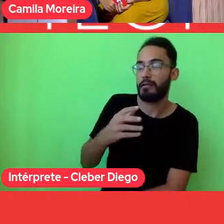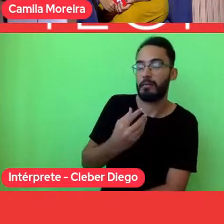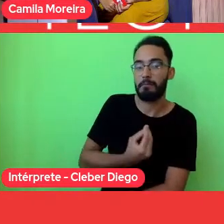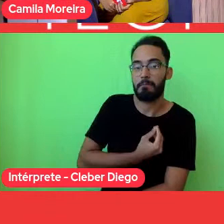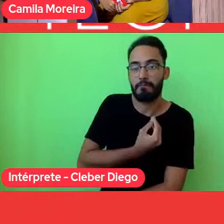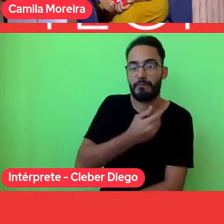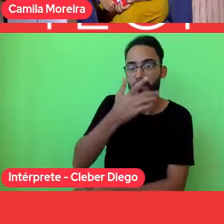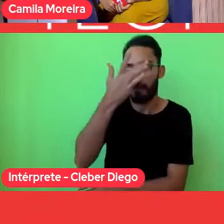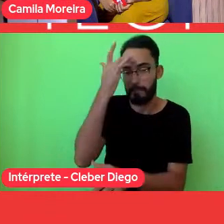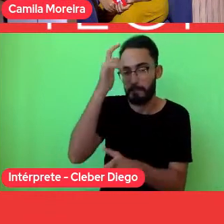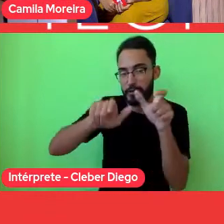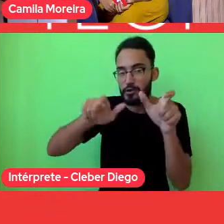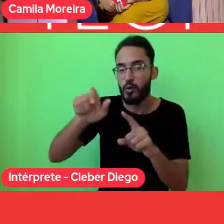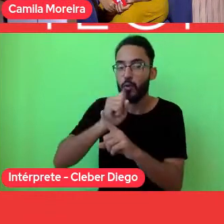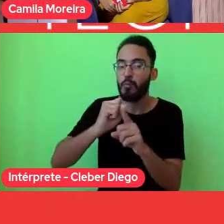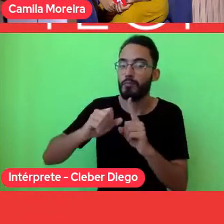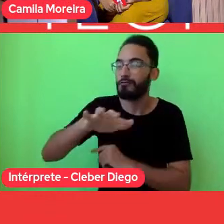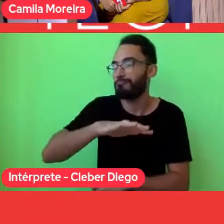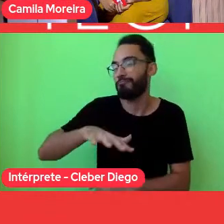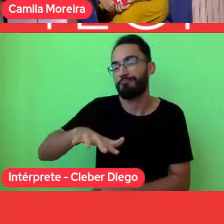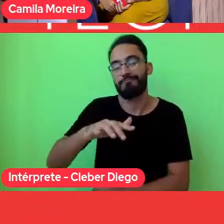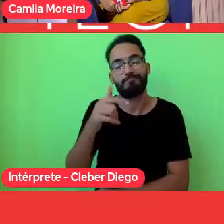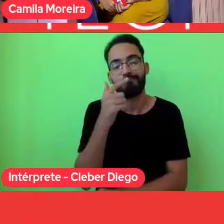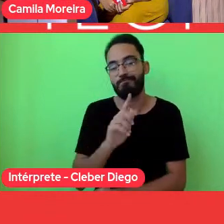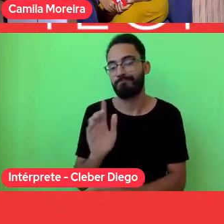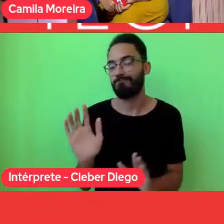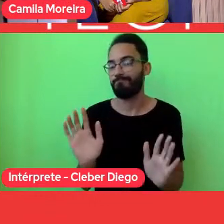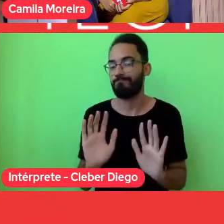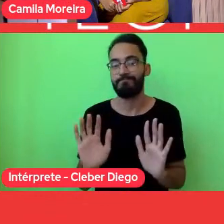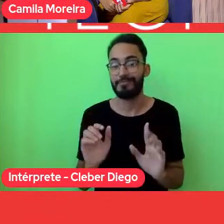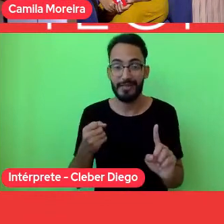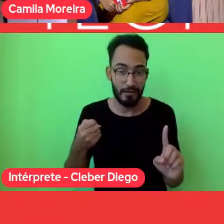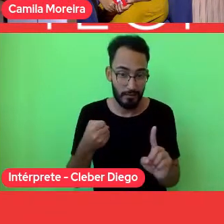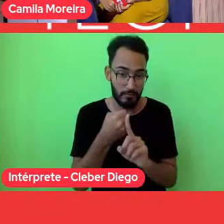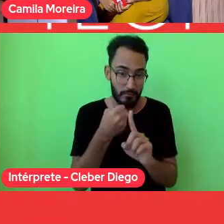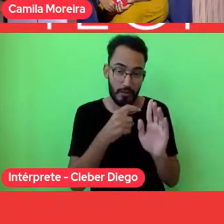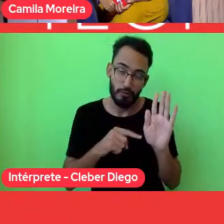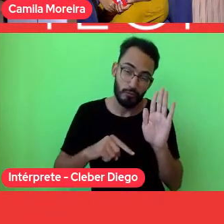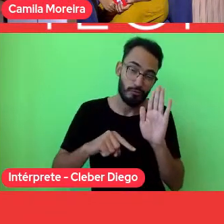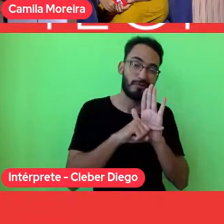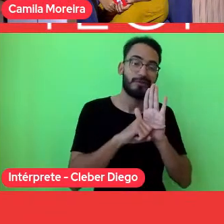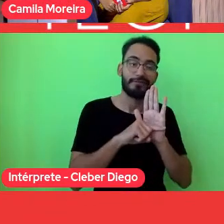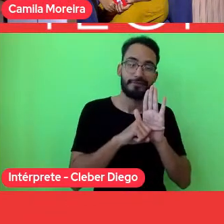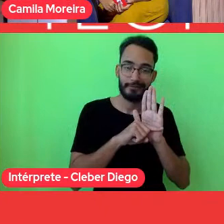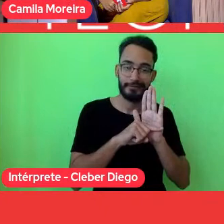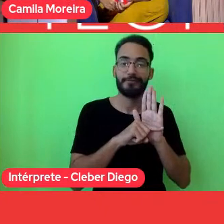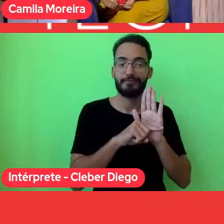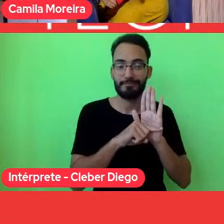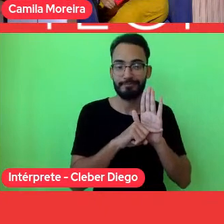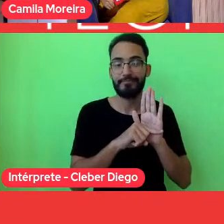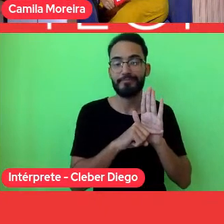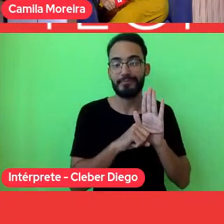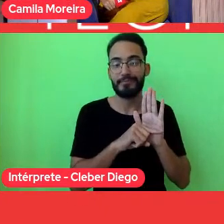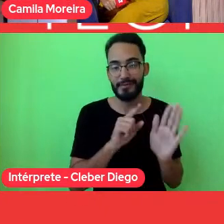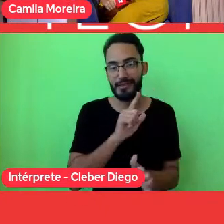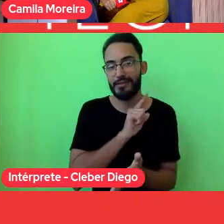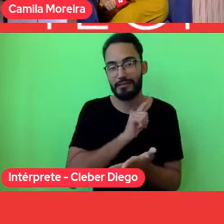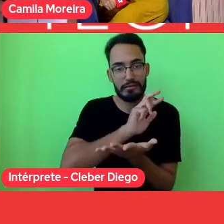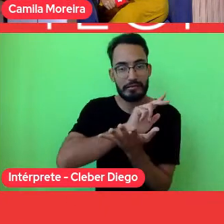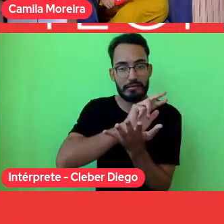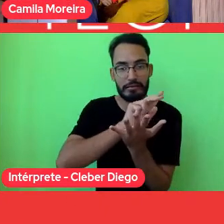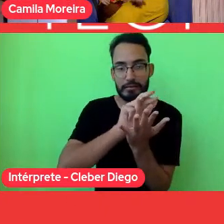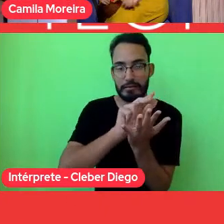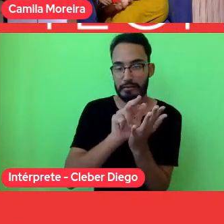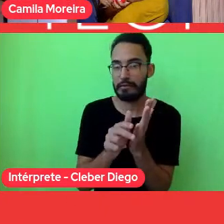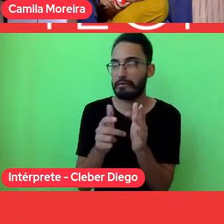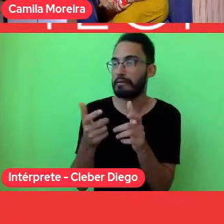na sociedade, no mundo. Pelo contrário, a gente vai ter impactos nocivos, né? E tem vários casos,